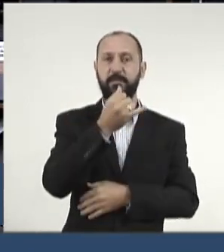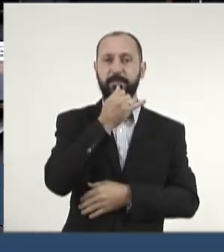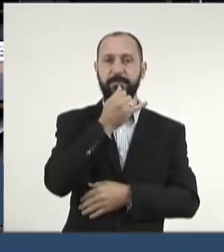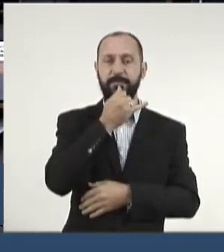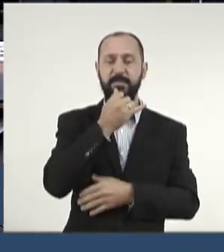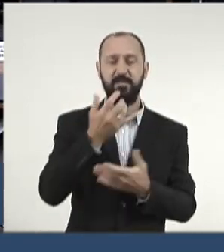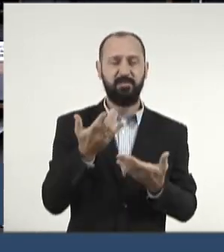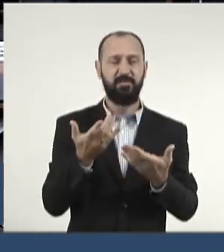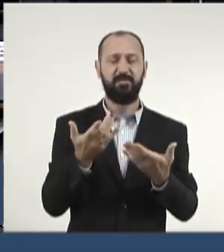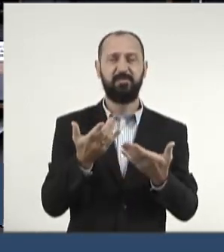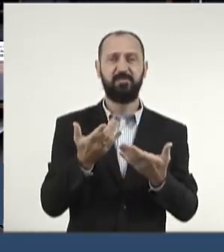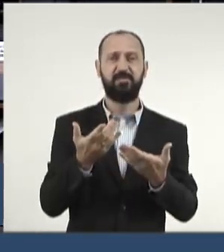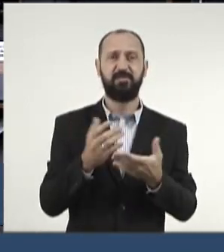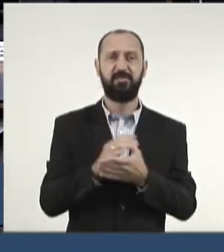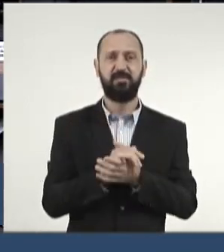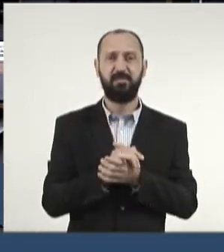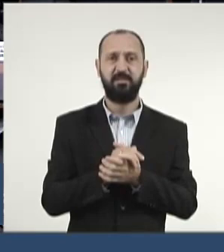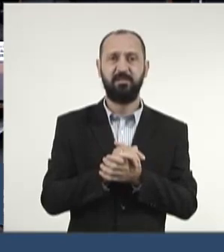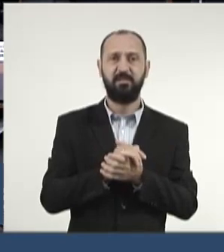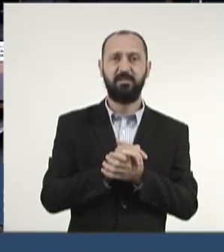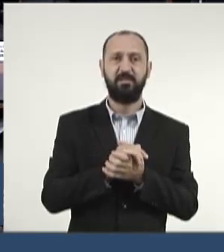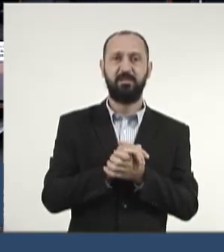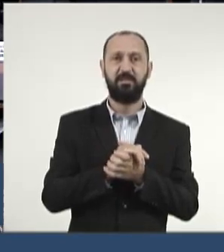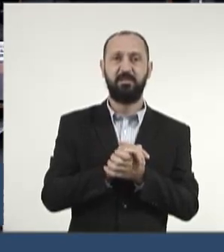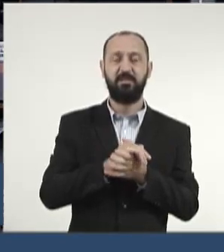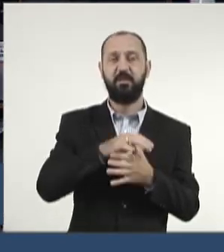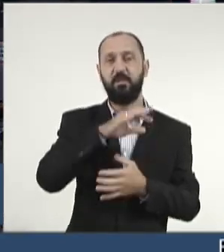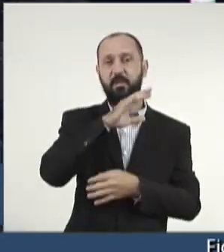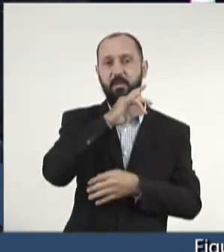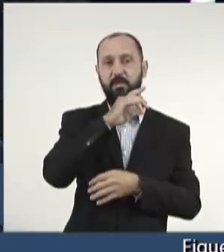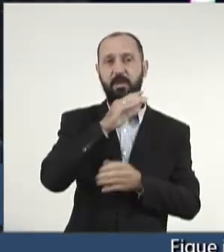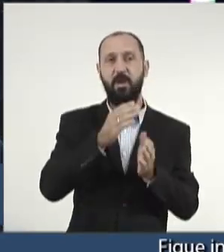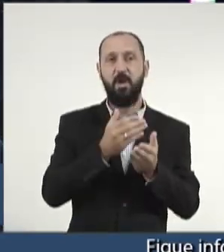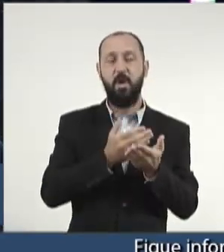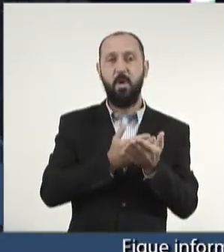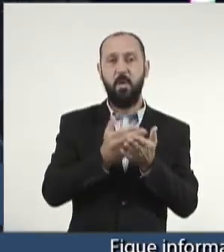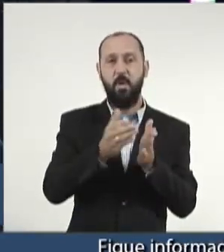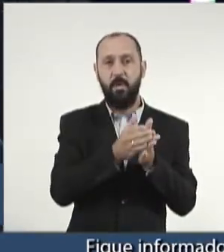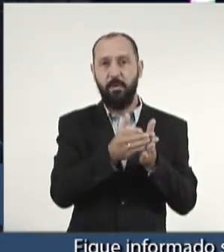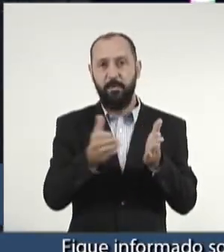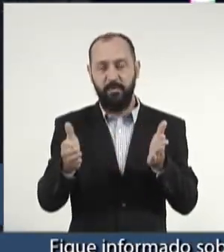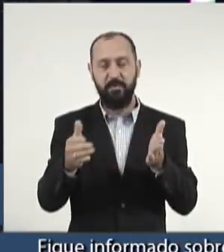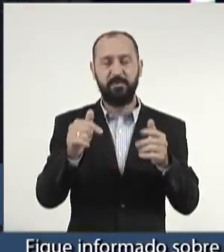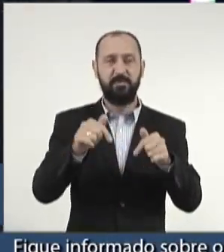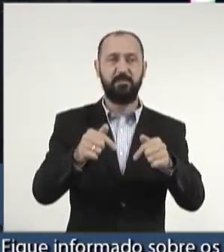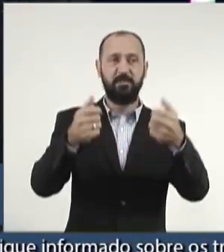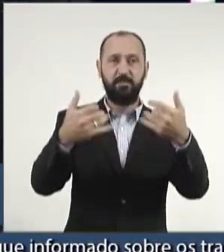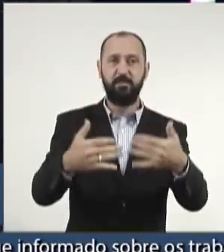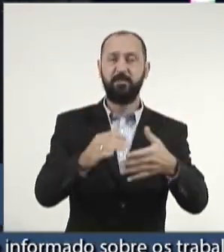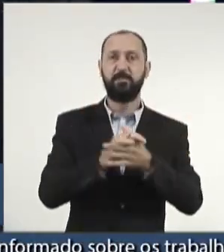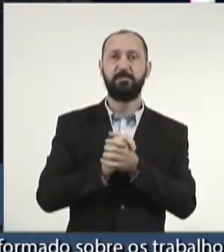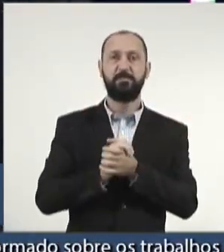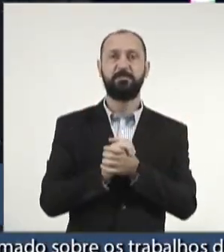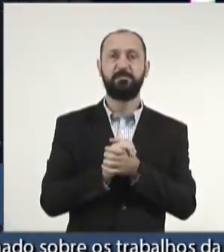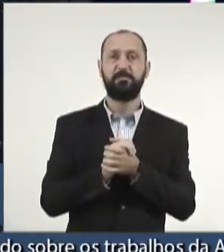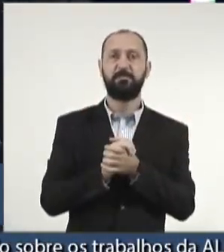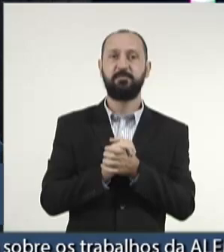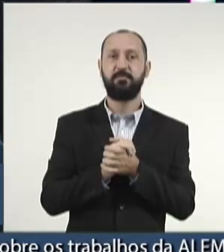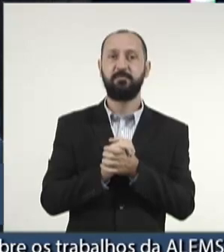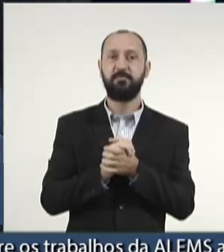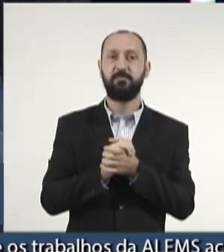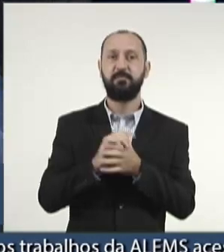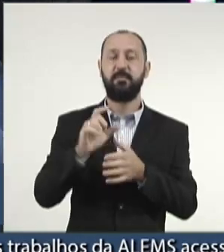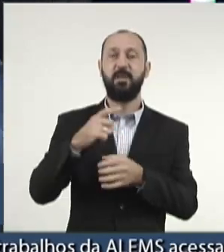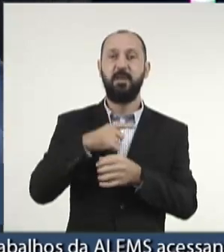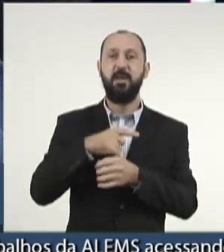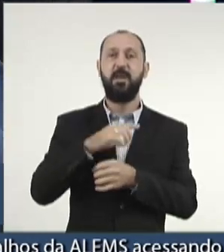no momento ruim, que a partir das palavras de Vossa Excelência mesmo, quando diz que trata-se de